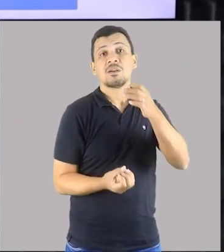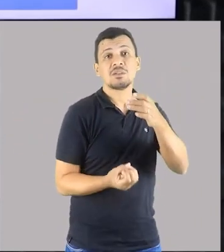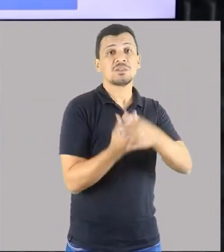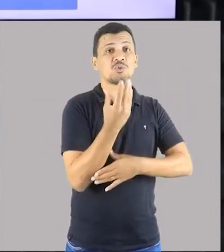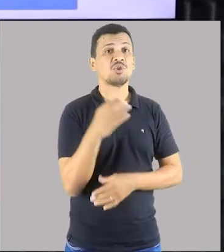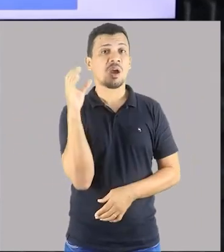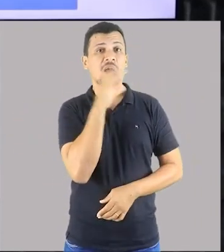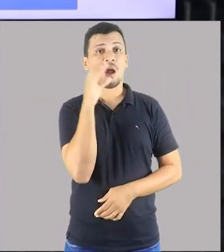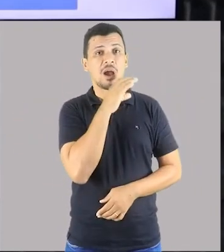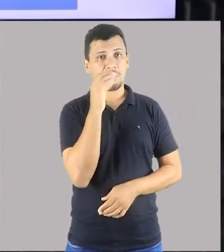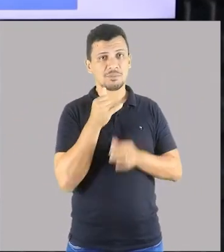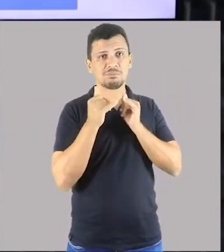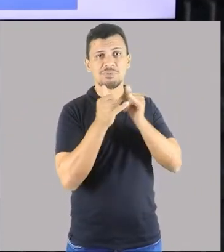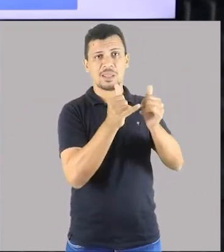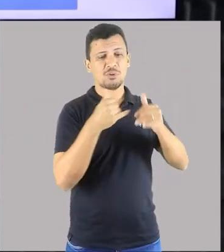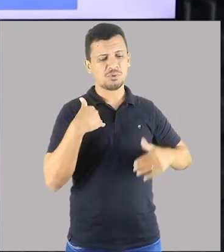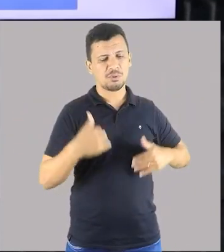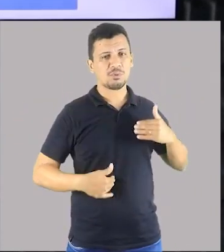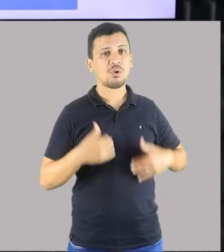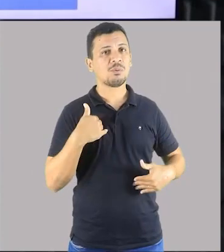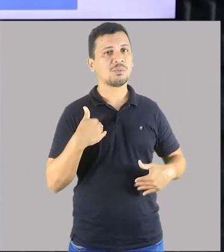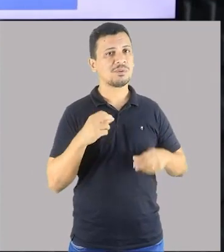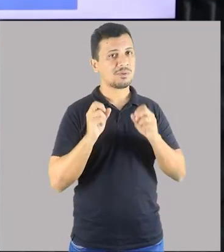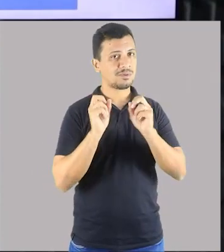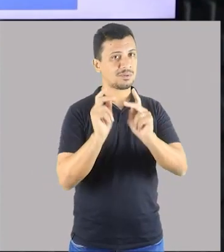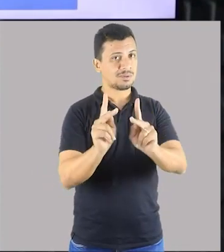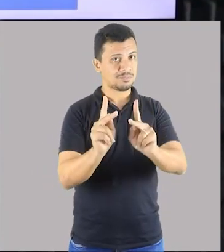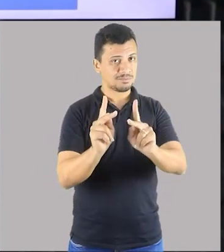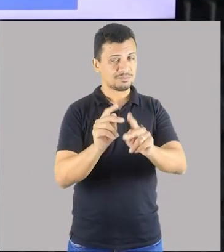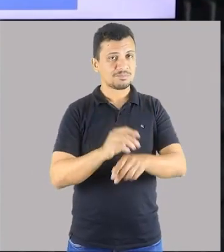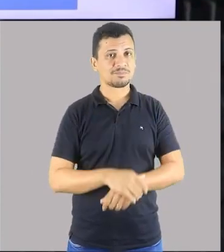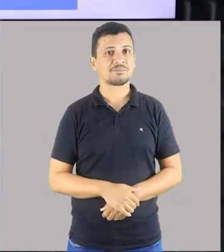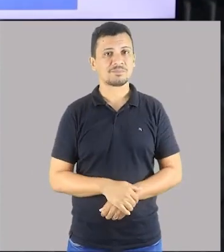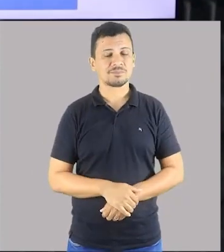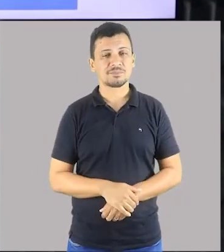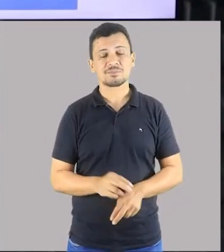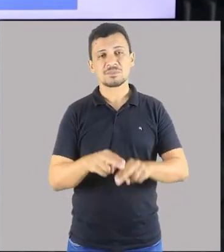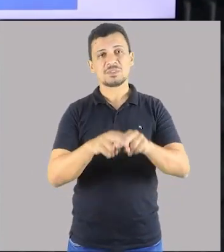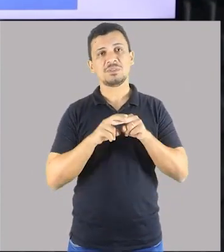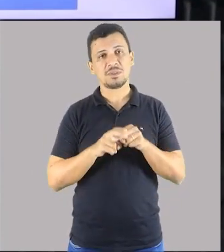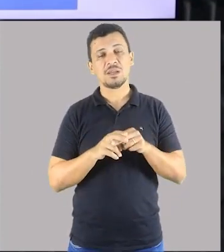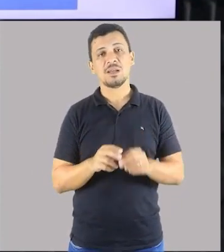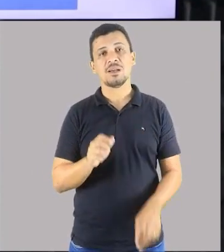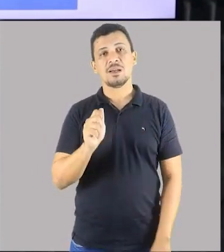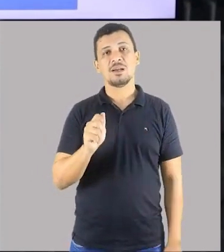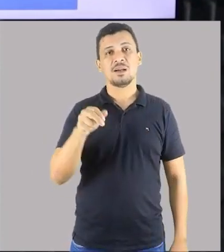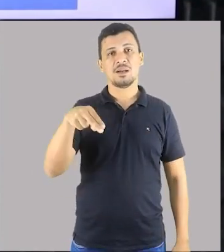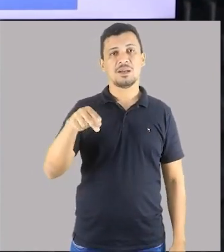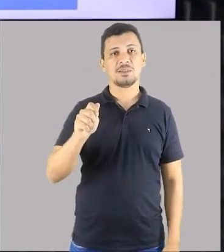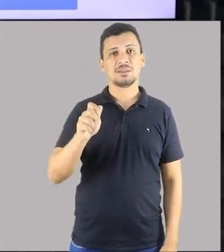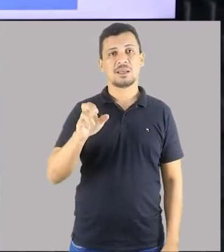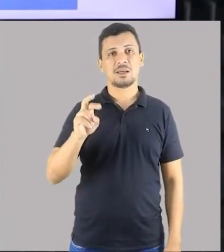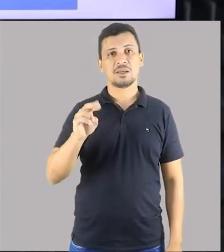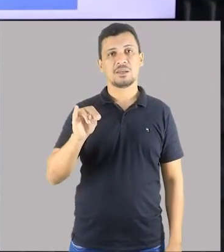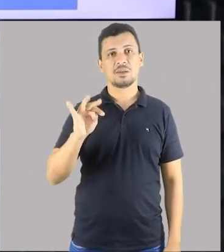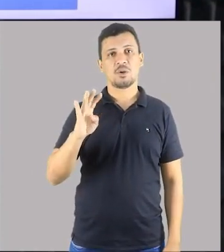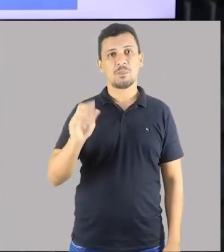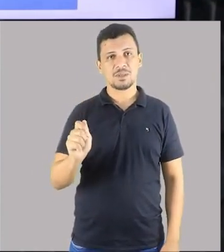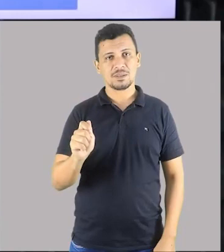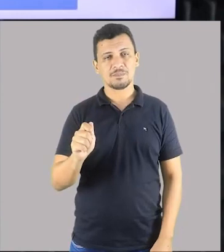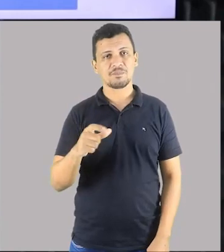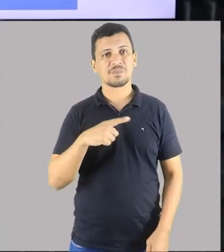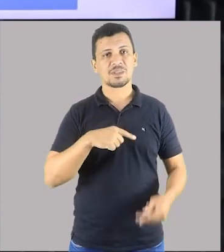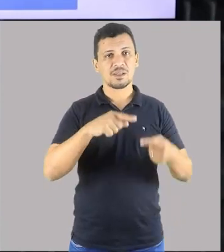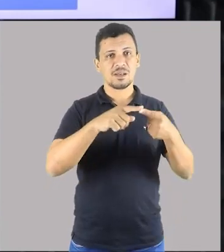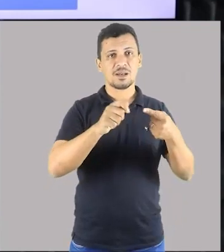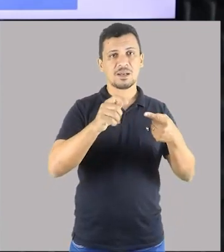gerada rapidamente. Entendido? Então, a via anaeróbia vai ter